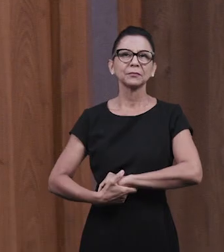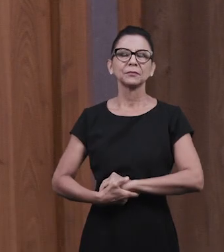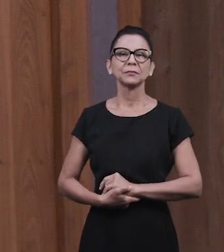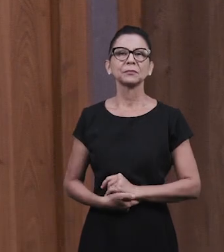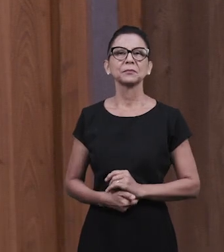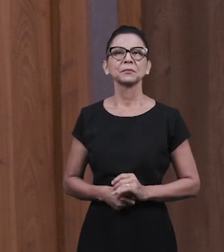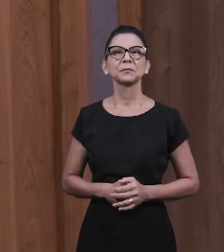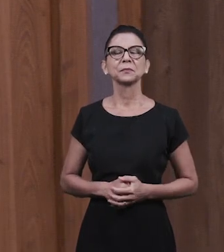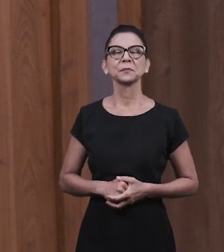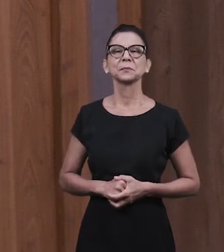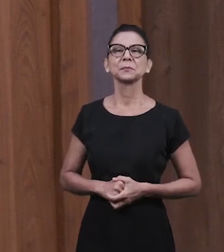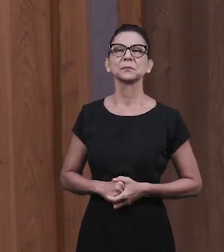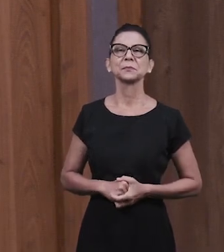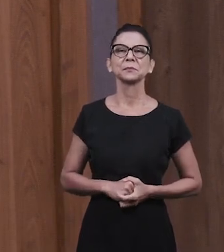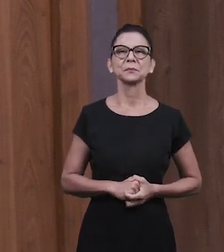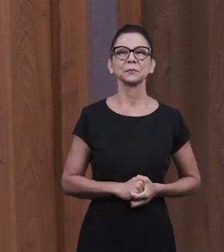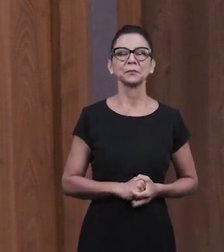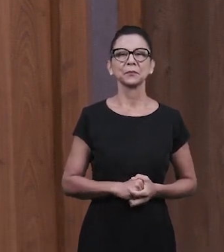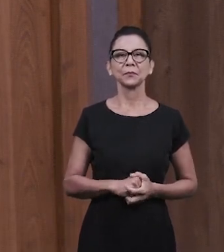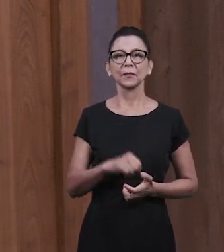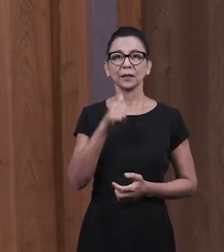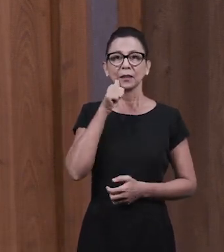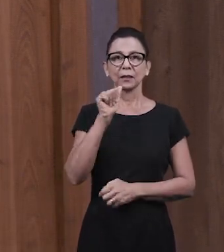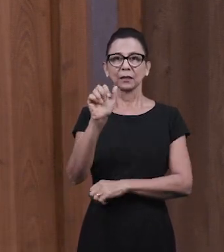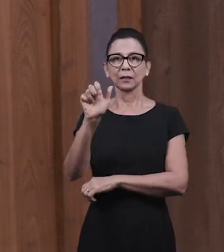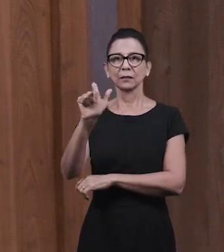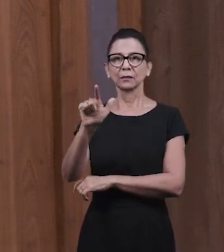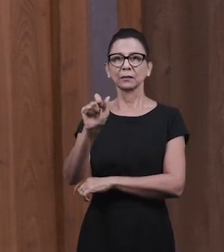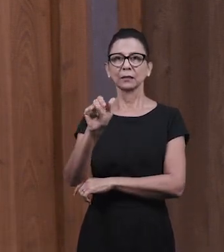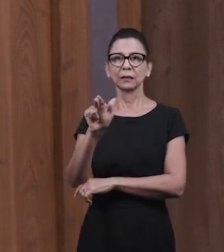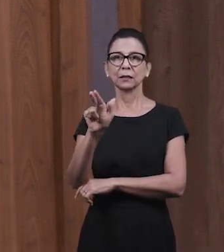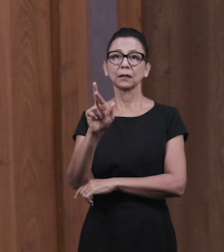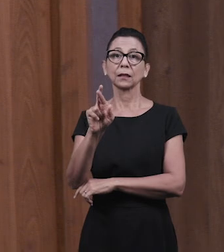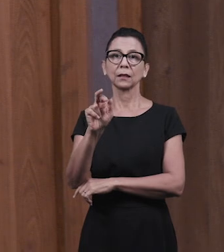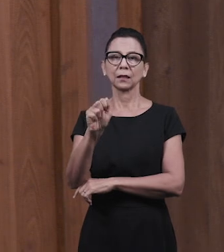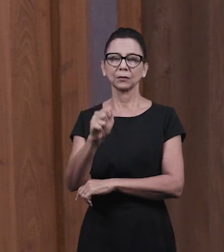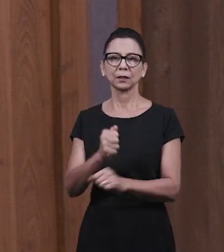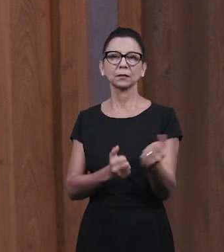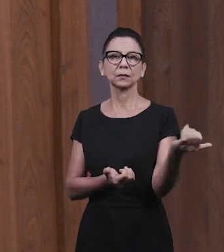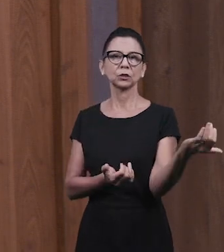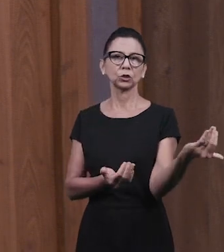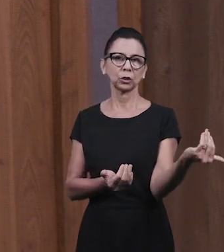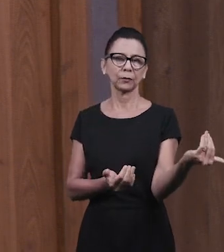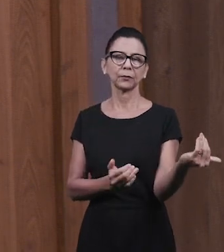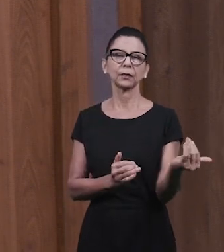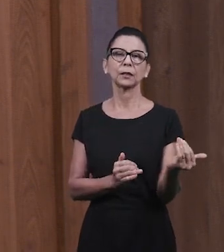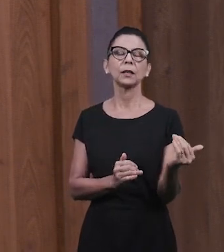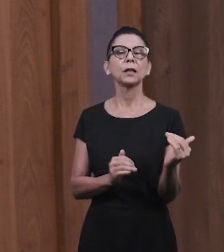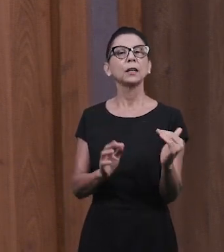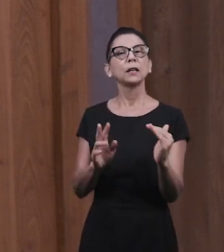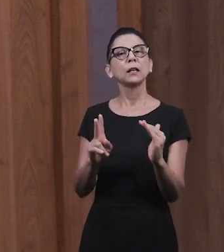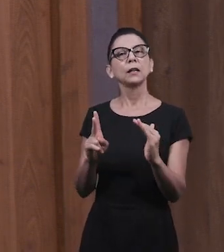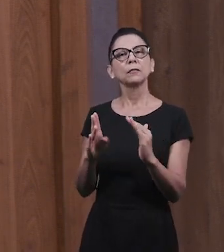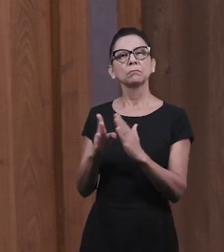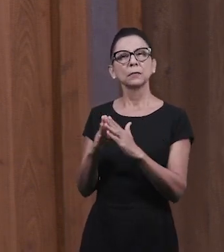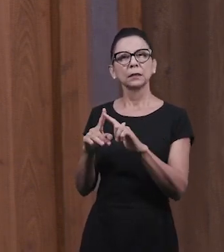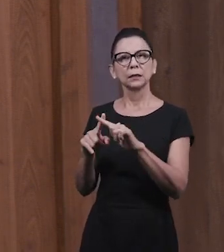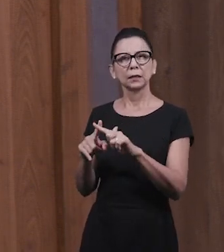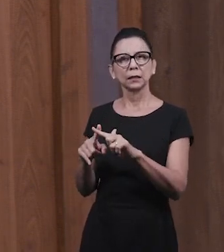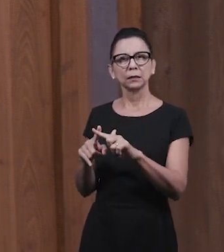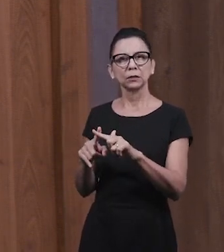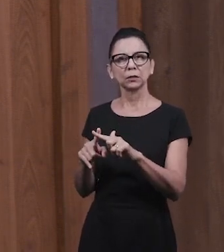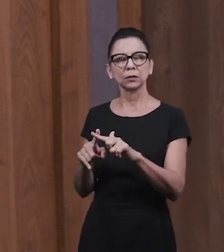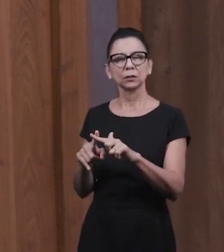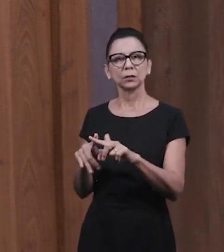pergunta 2.1. Quem vai responder é a Laura. A Laura é uma jovem, ela pertence a uma das nossas igrejas em Juiz